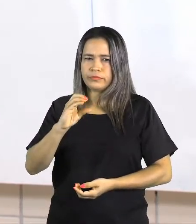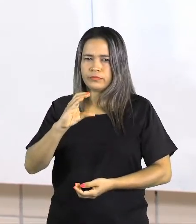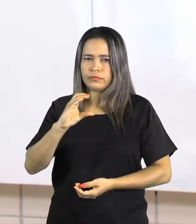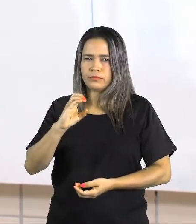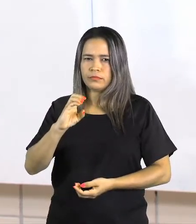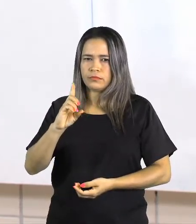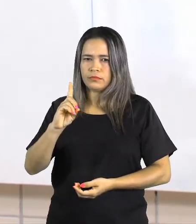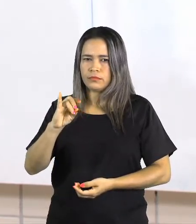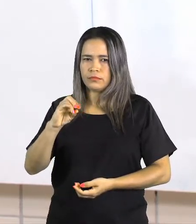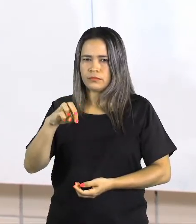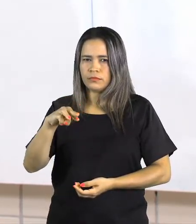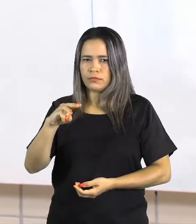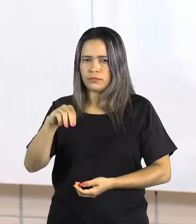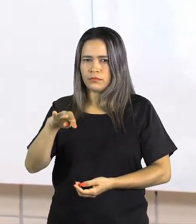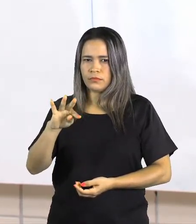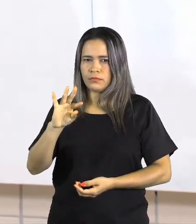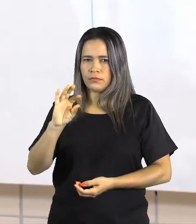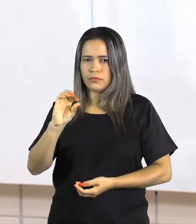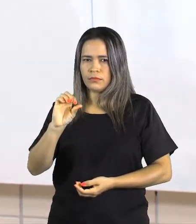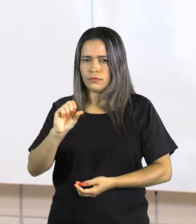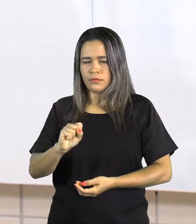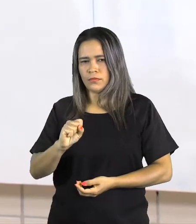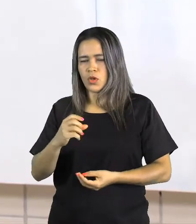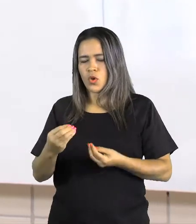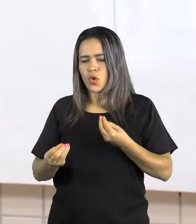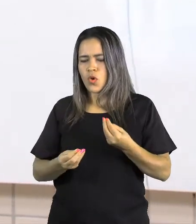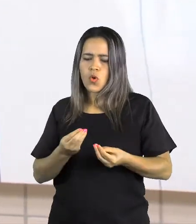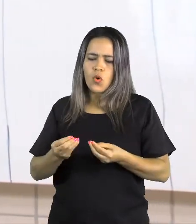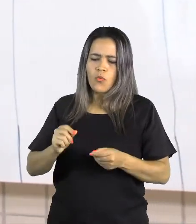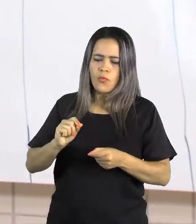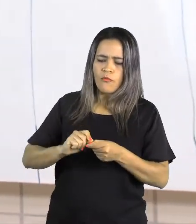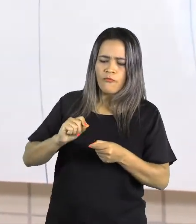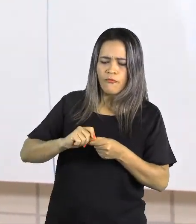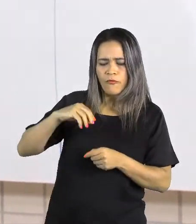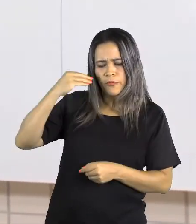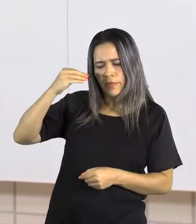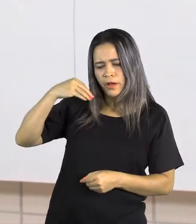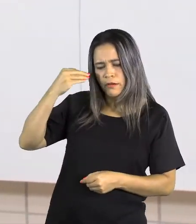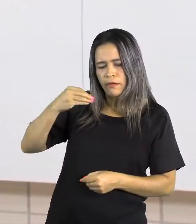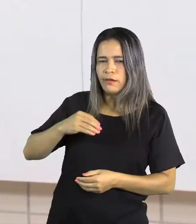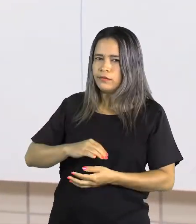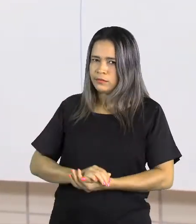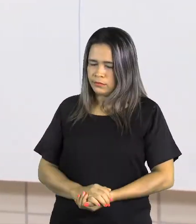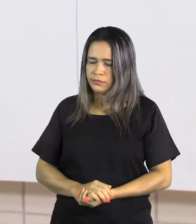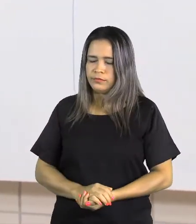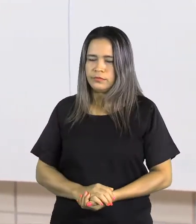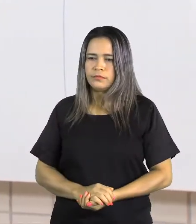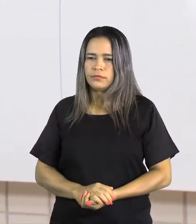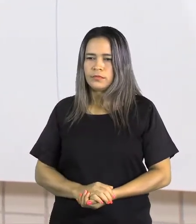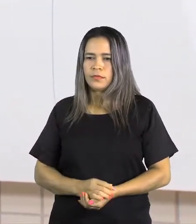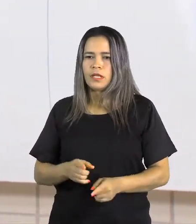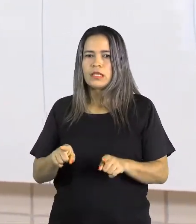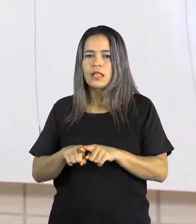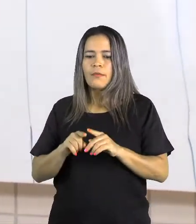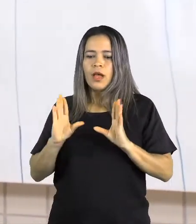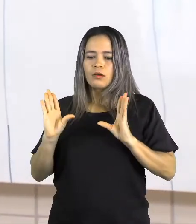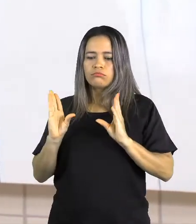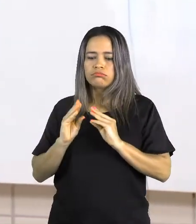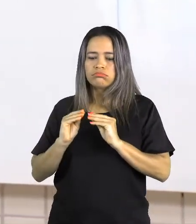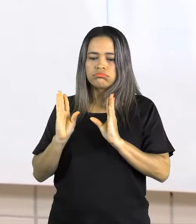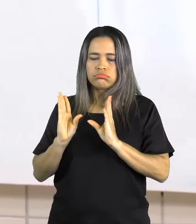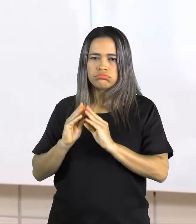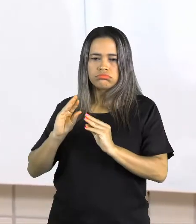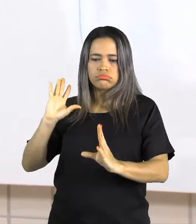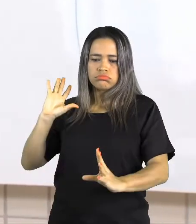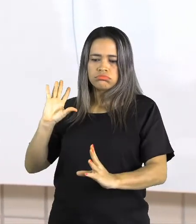que é como você fez aquela experiência, tá? E as conclusões, a